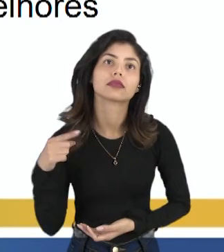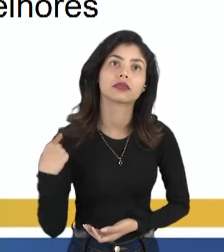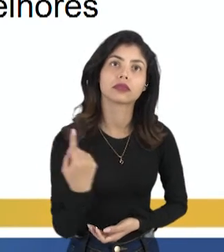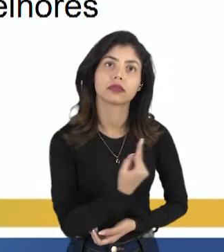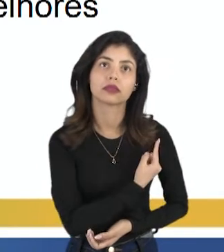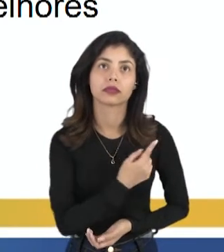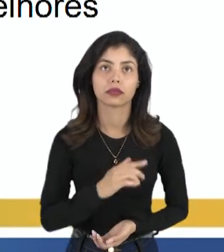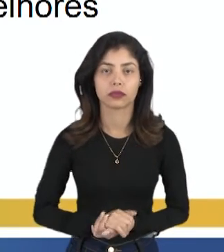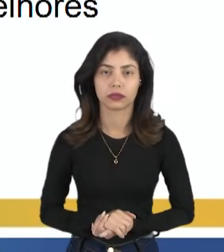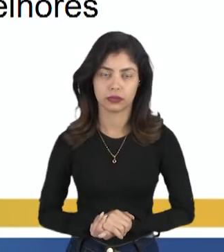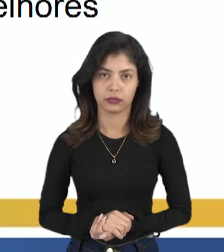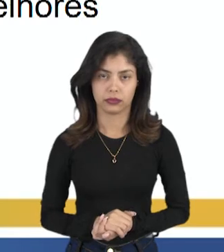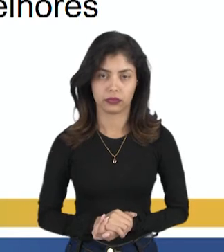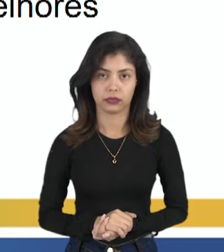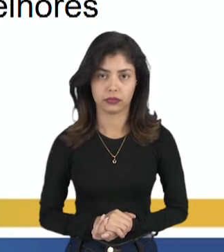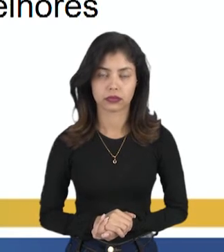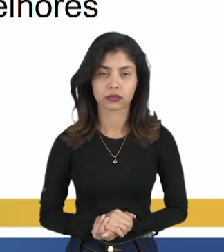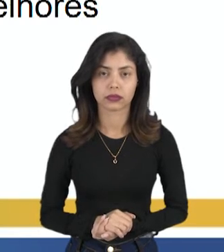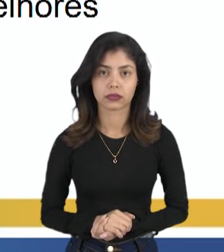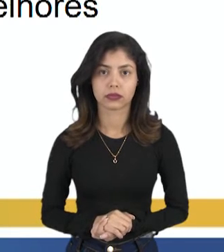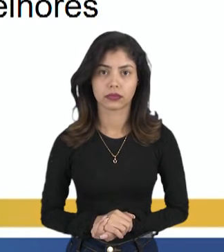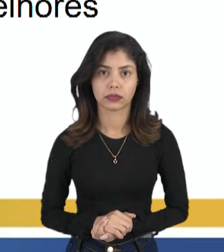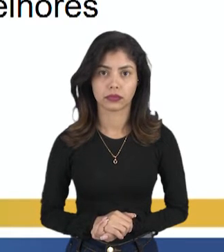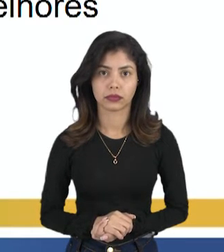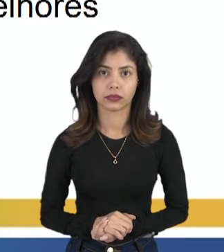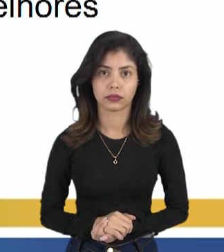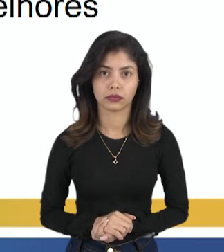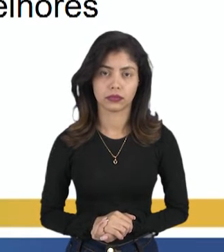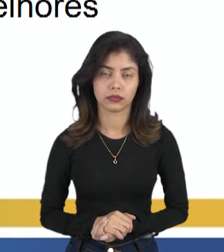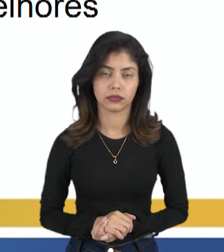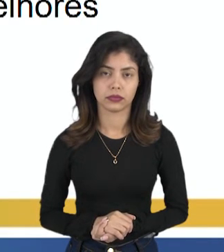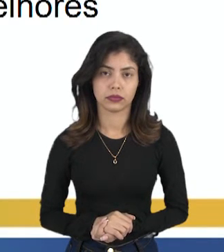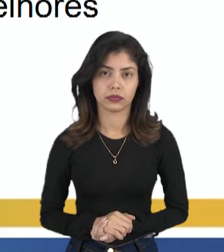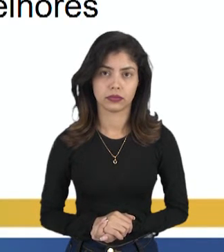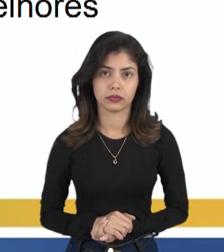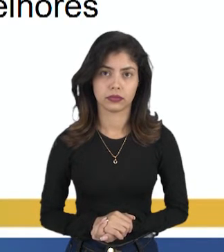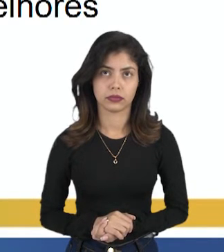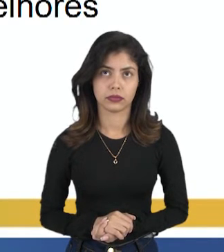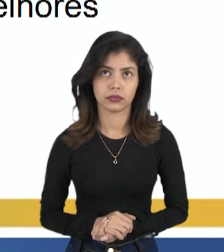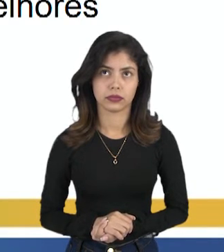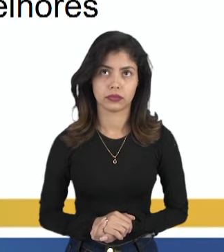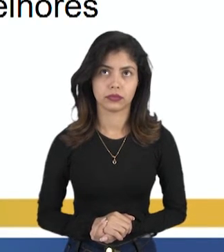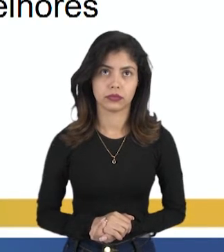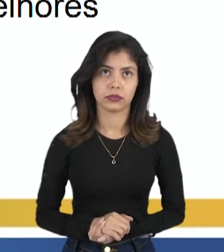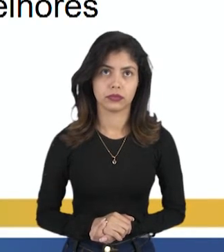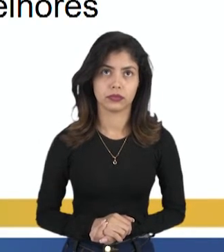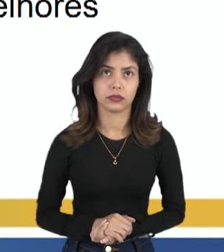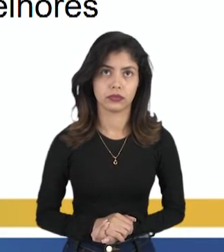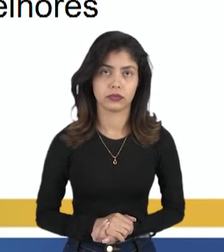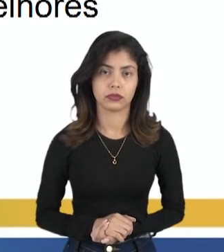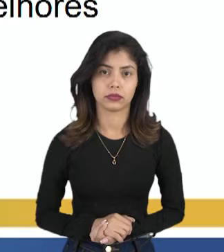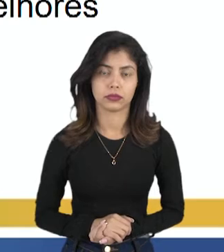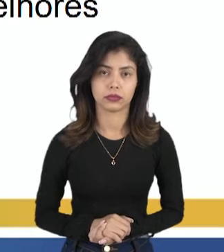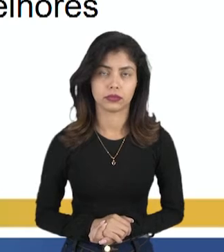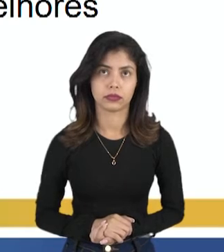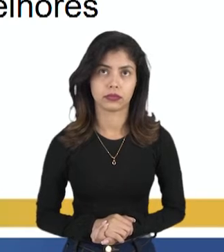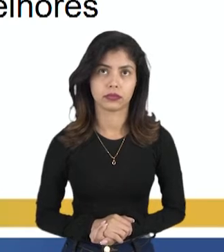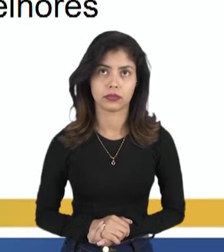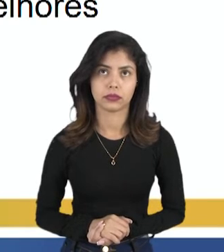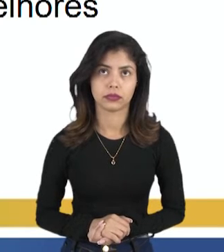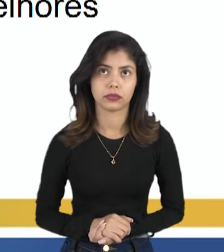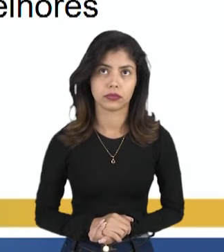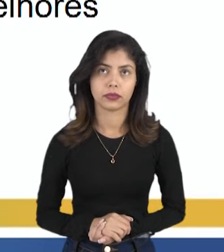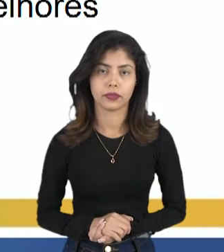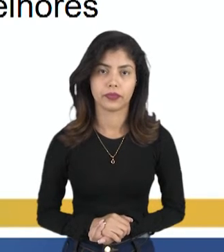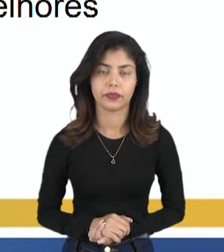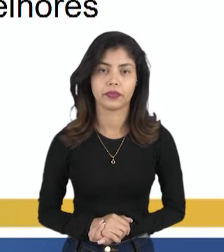Estamos metidos en la lucha por mejorar las circunstancias con el sueño de que las generaciones que vengan